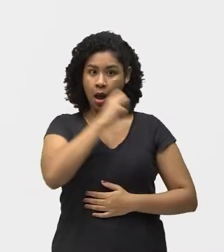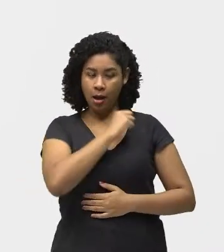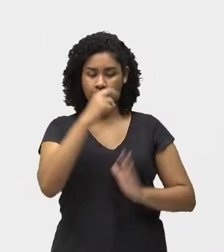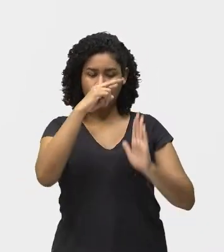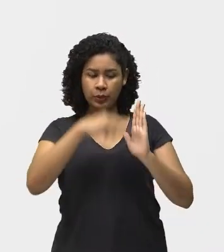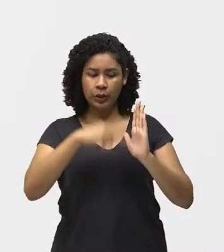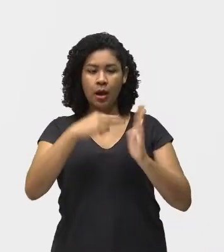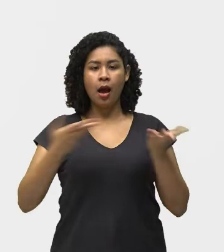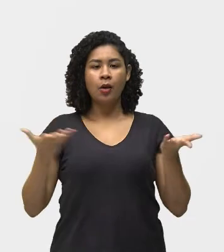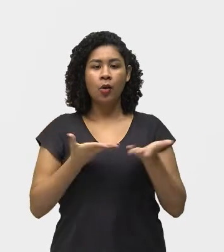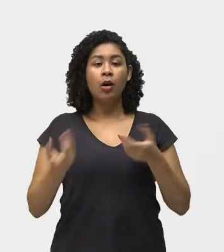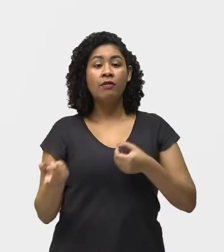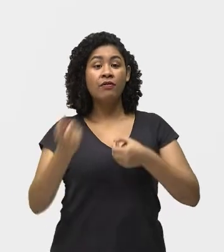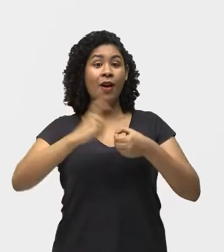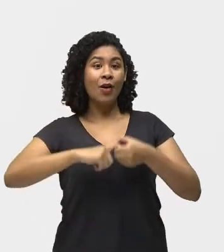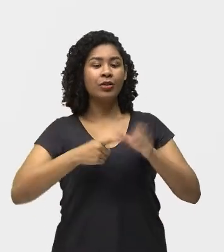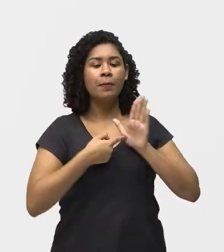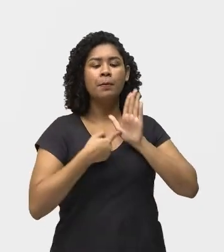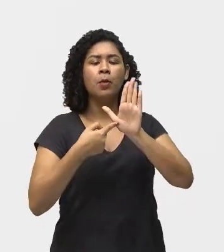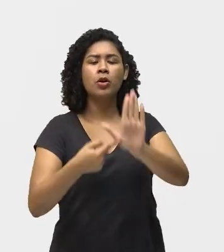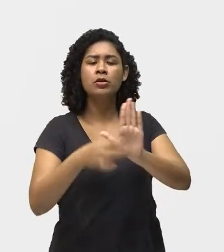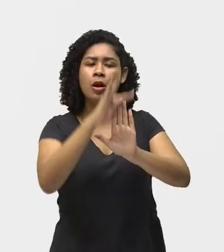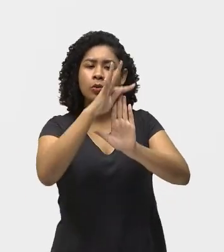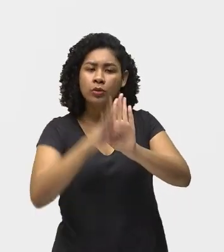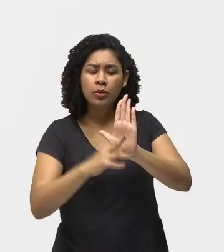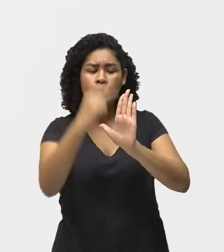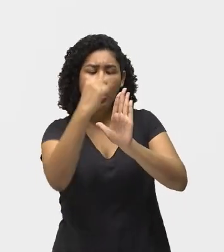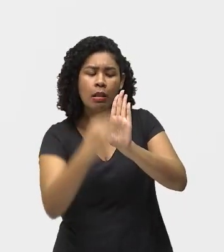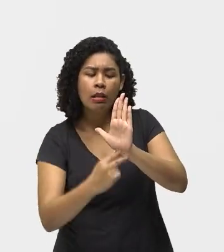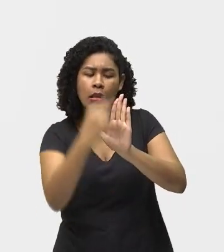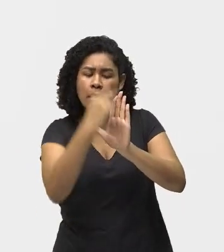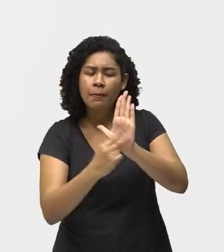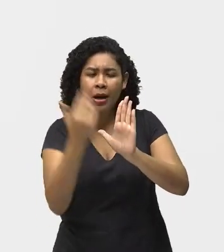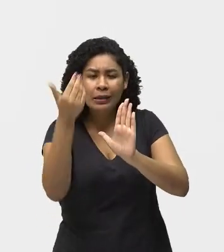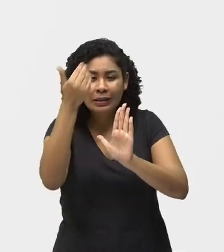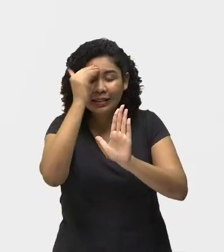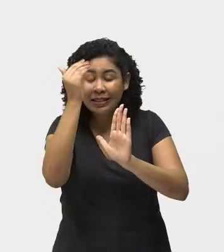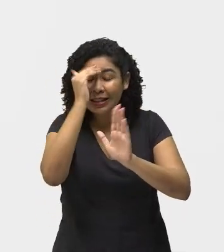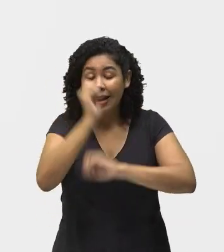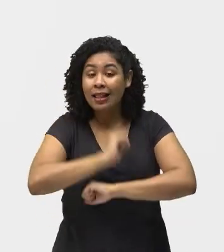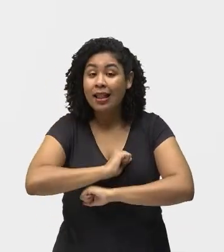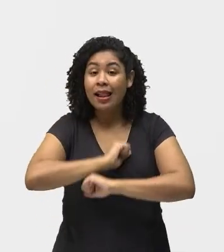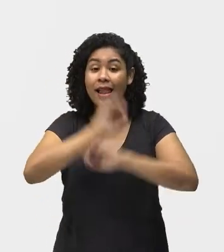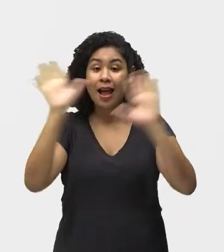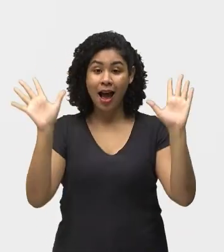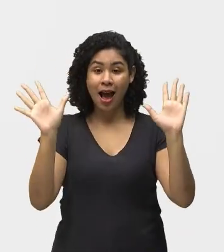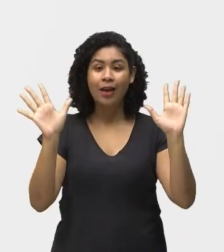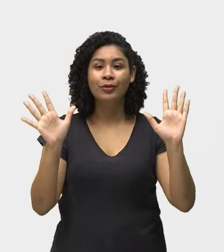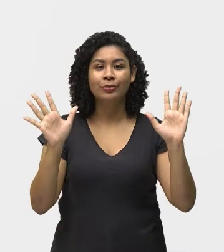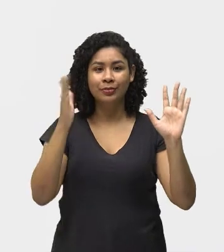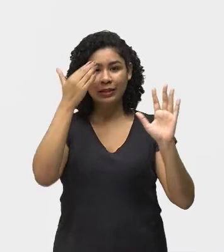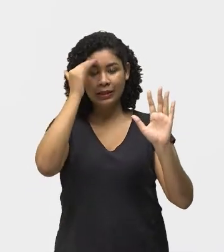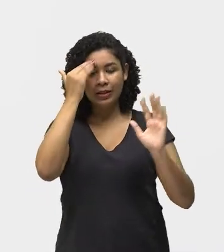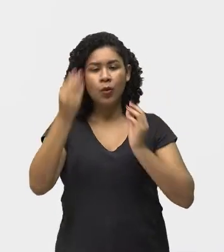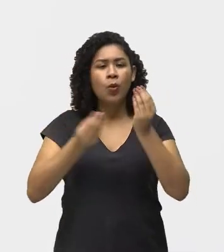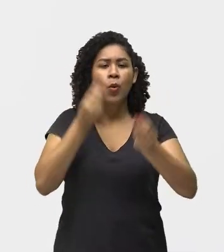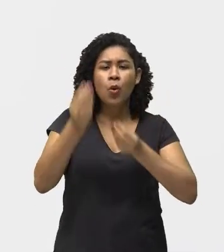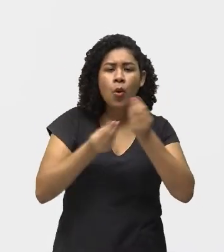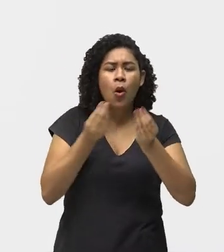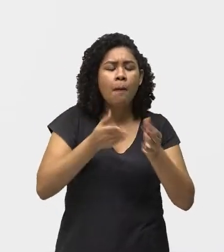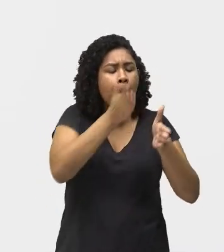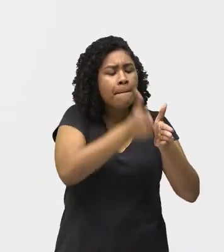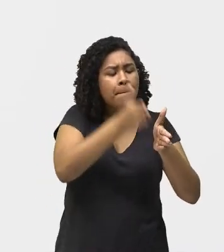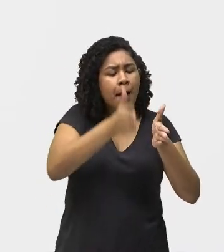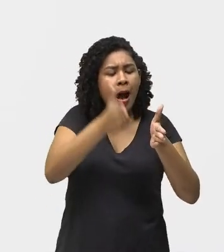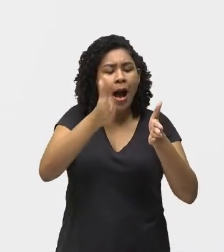nele agora, tintim por tintim, vamos dissecar o texto agora para a gente ver onde que a gente encontra aquele passo a passo que